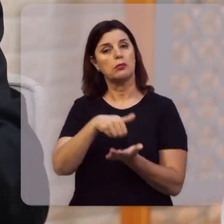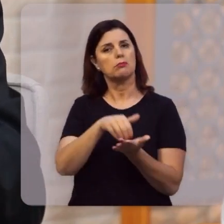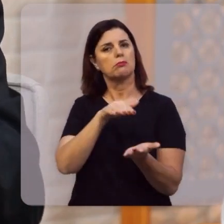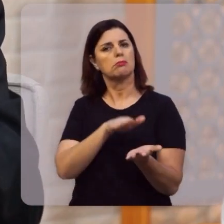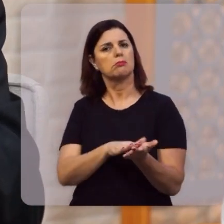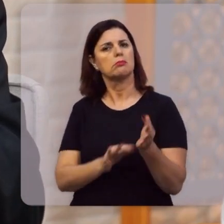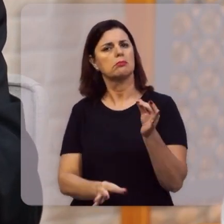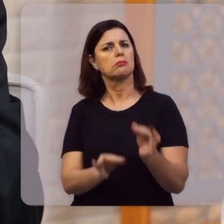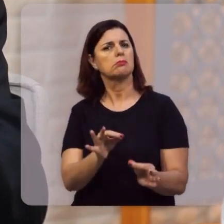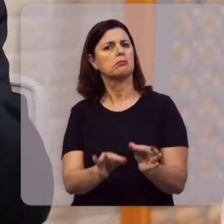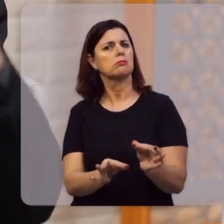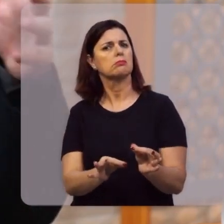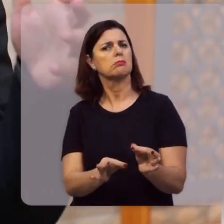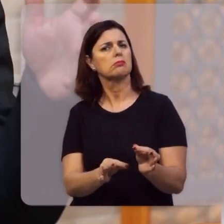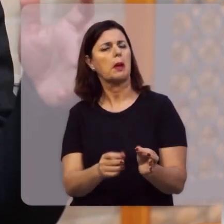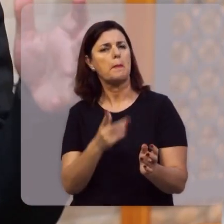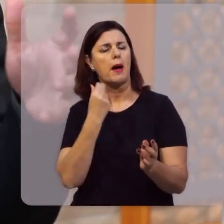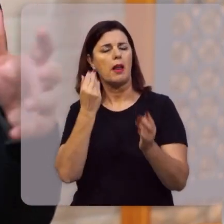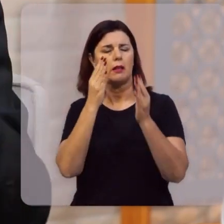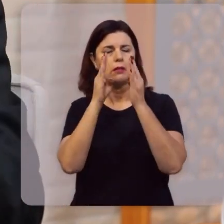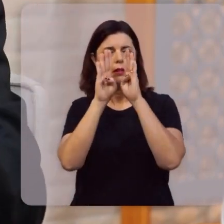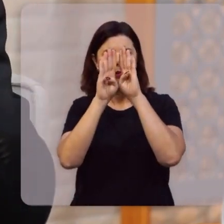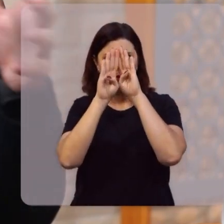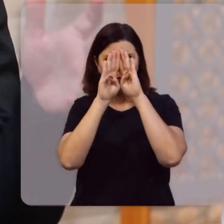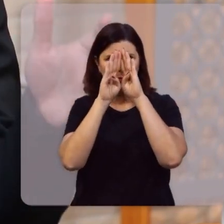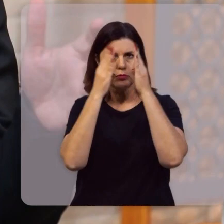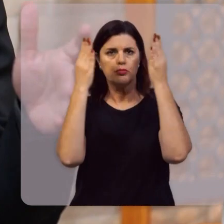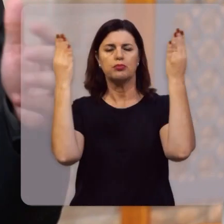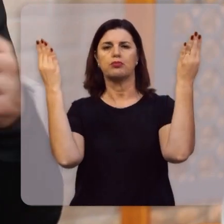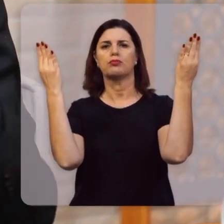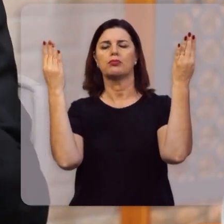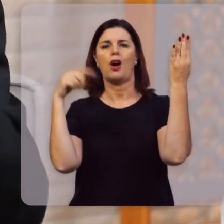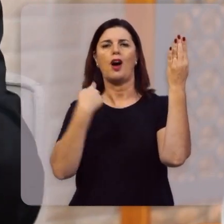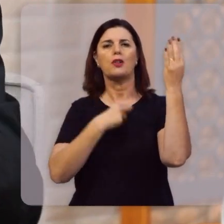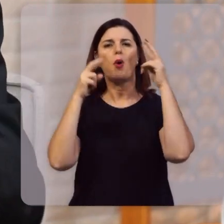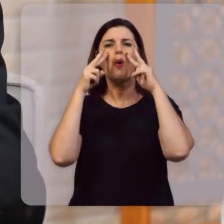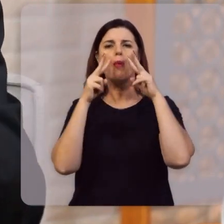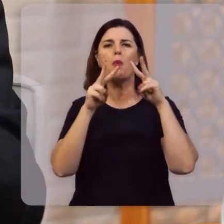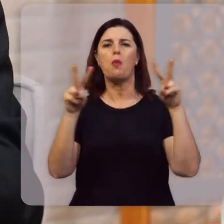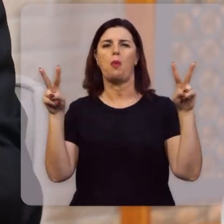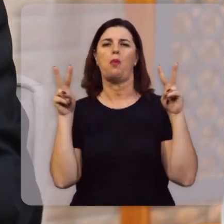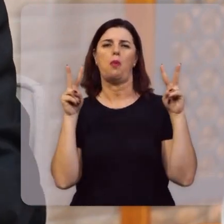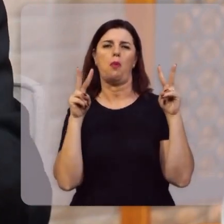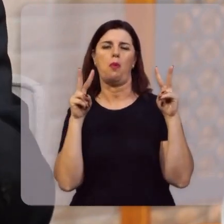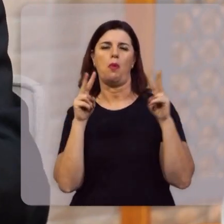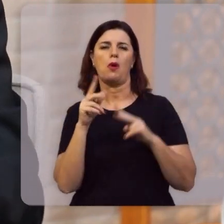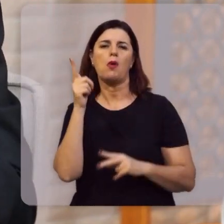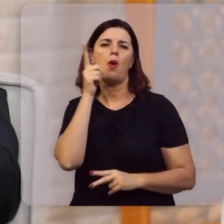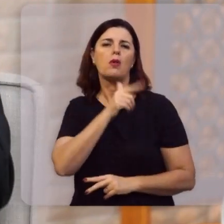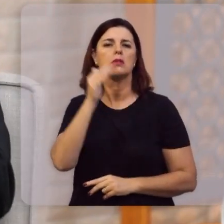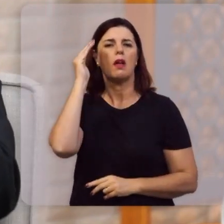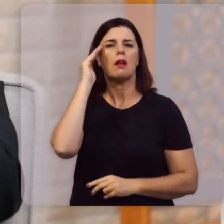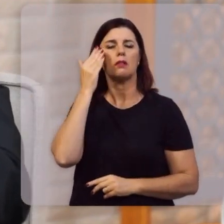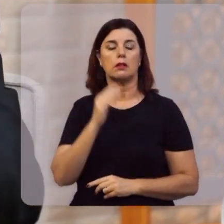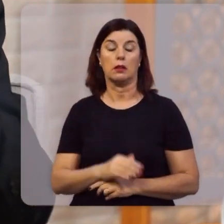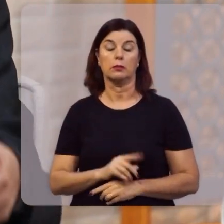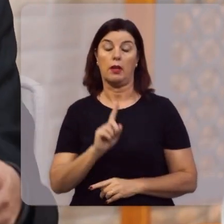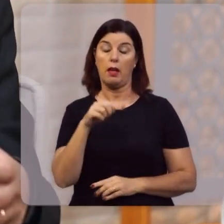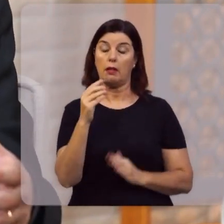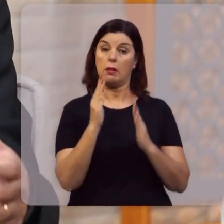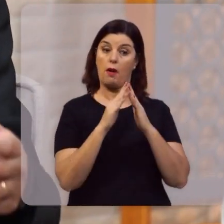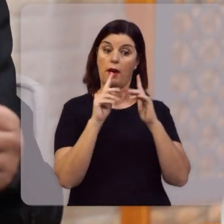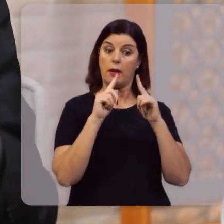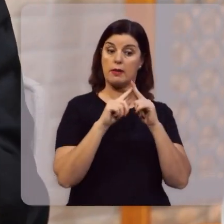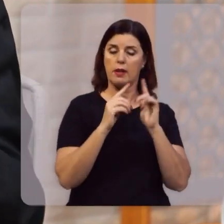juízo. É como se ele descortinasse, né, para nós essa situação, abrisse os nossos olhos. Então, a Igreja de Cristo,